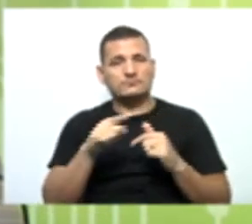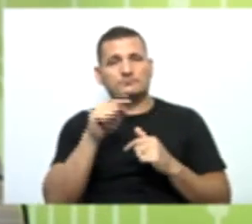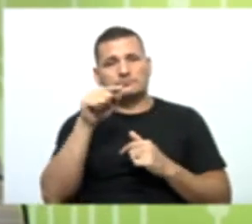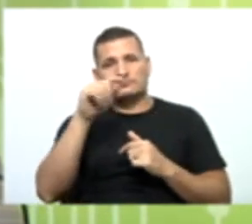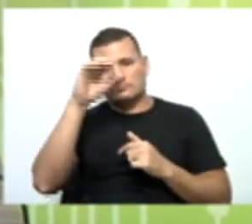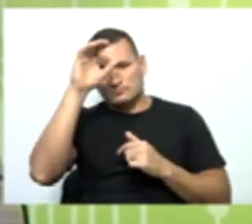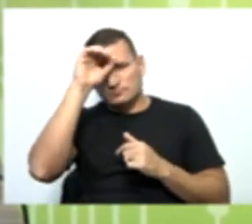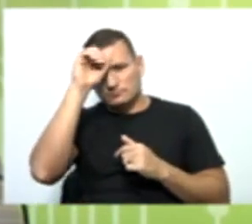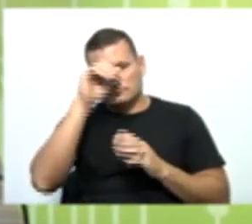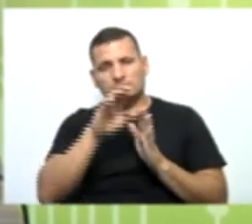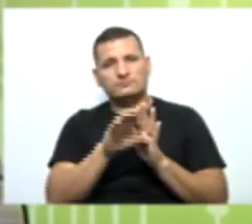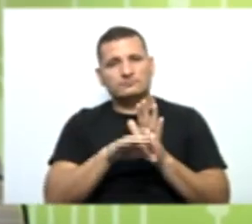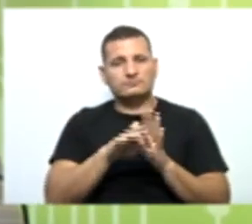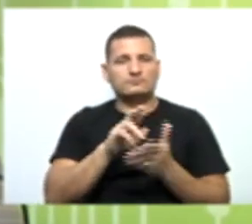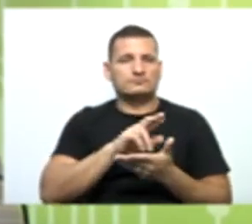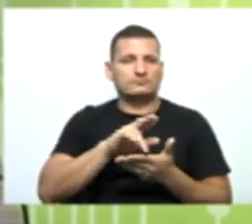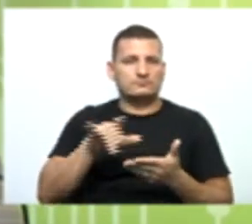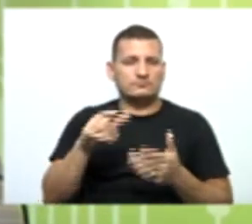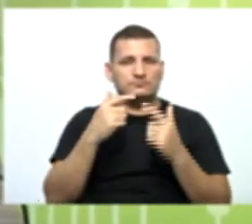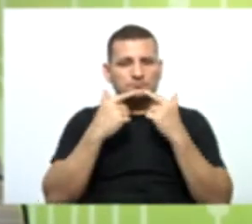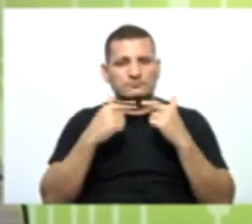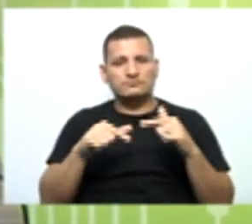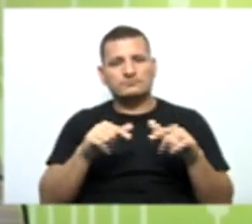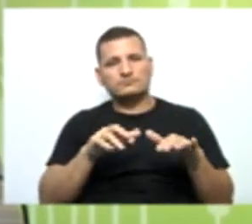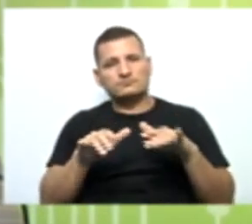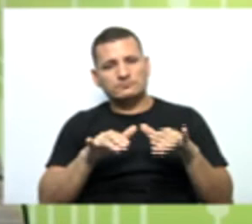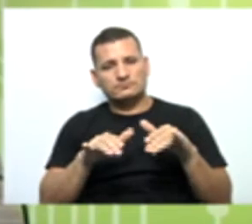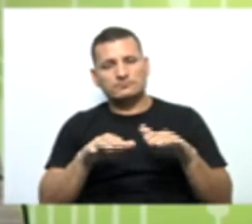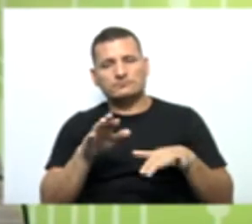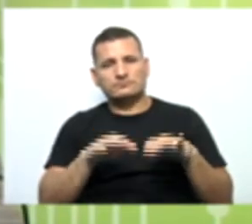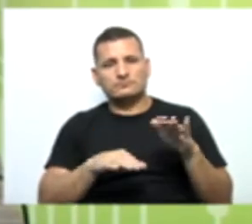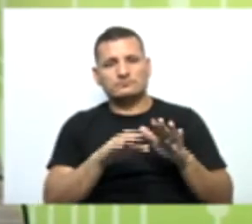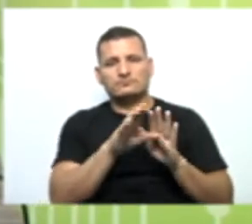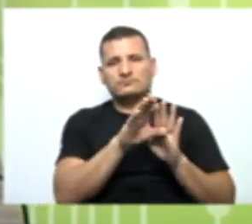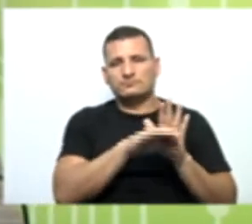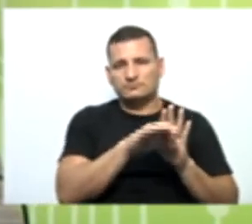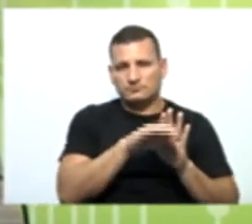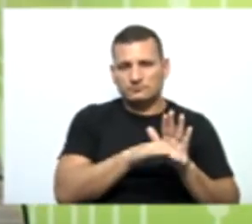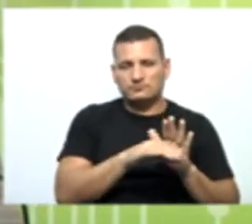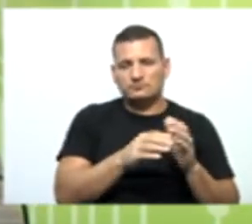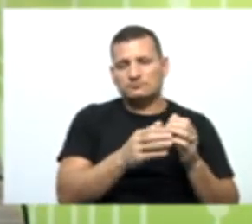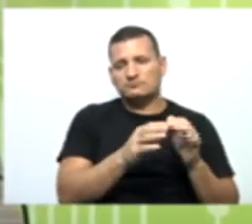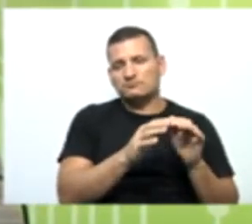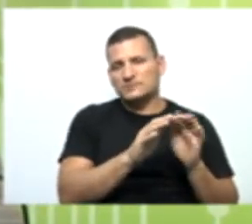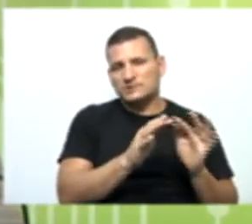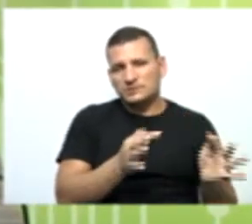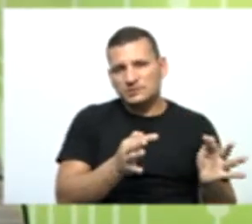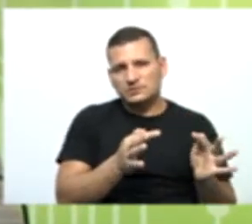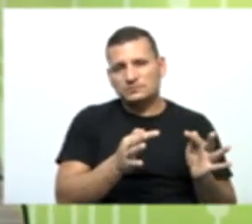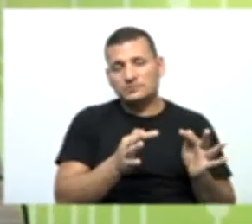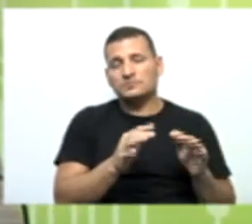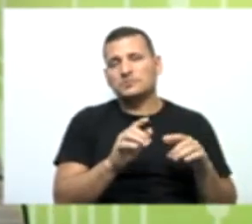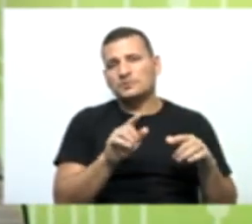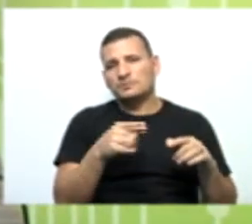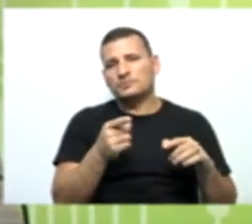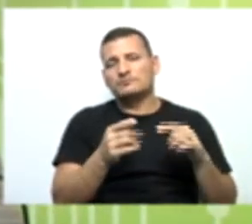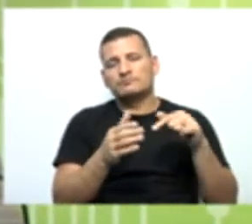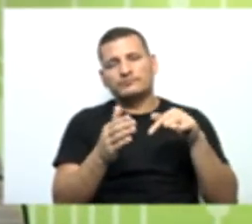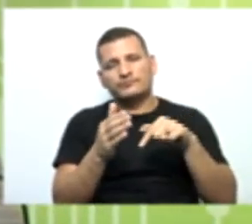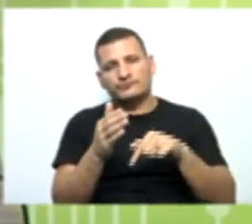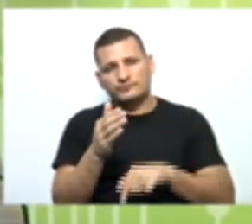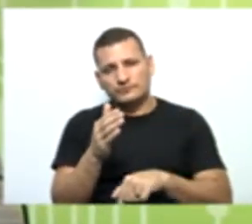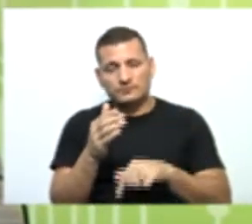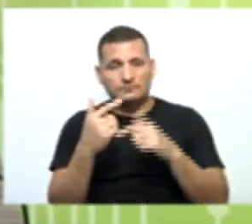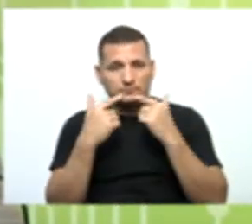os conceitos sobre várias linguagens de programação, às vezes conceitos superficiais sobre alguma, e vai se aprofundar em